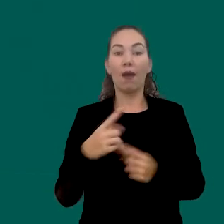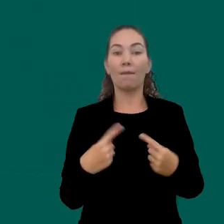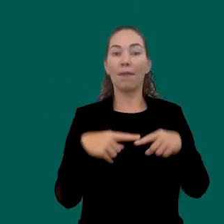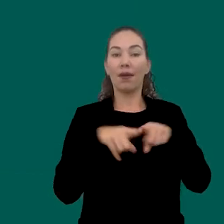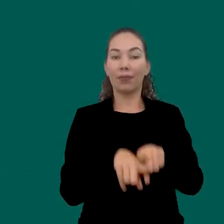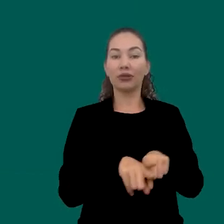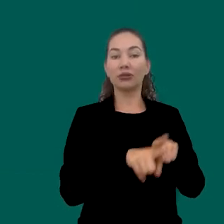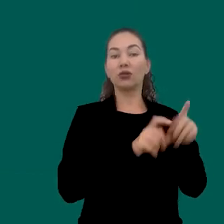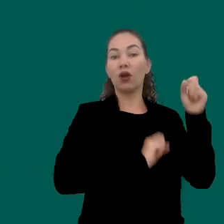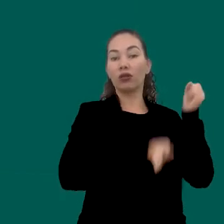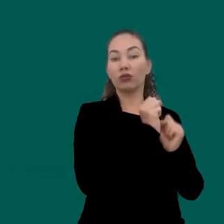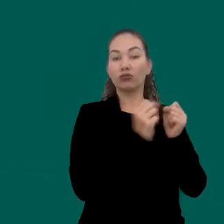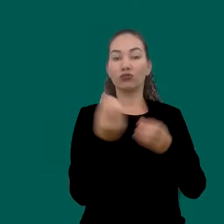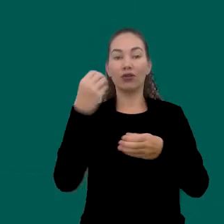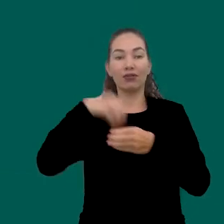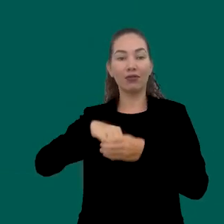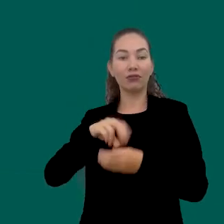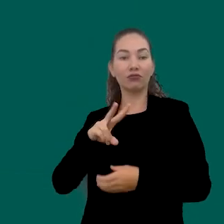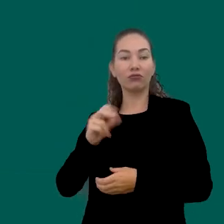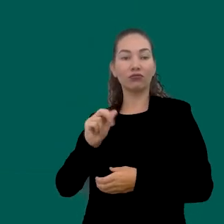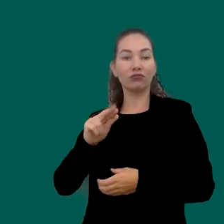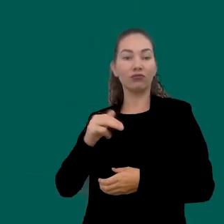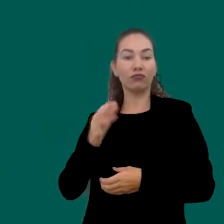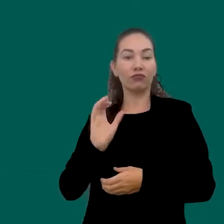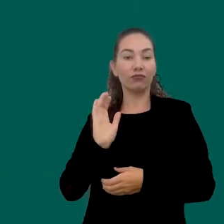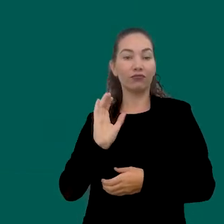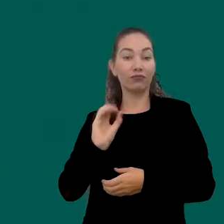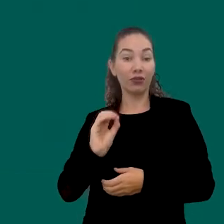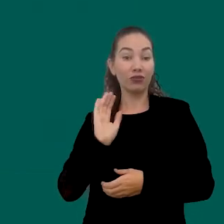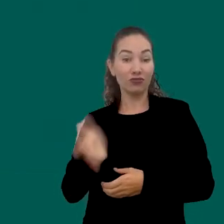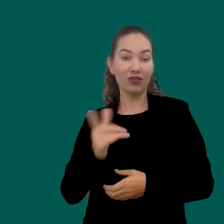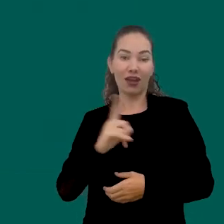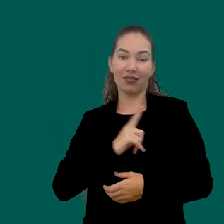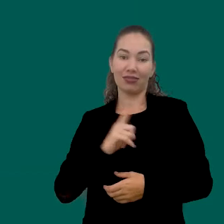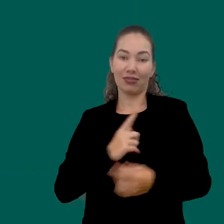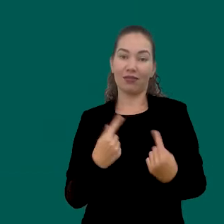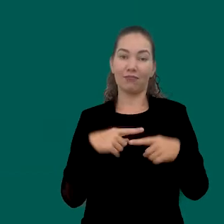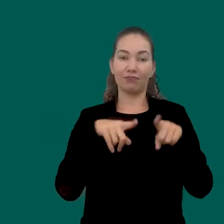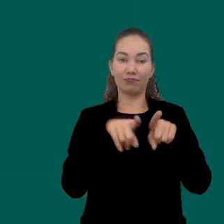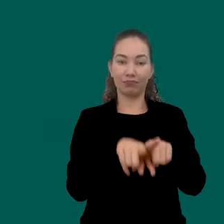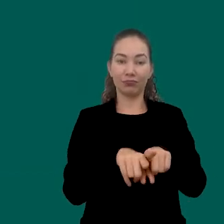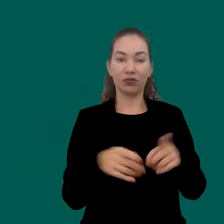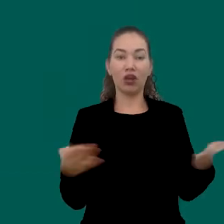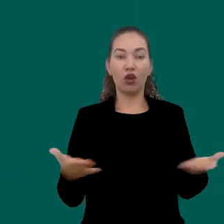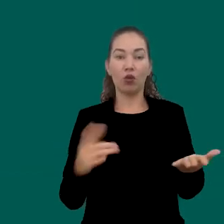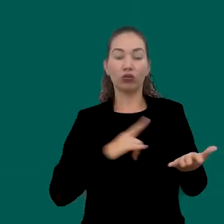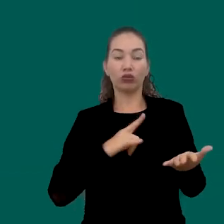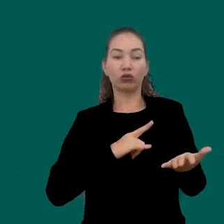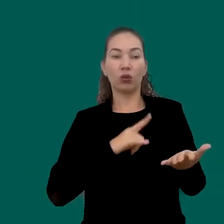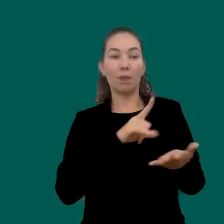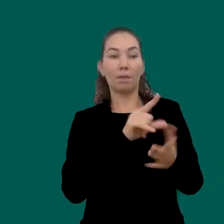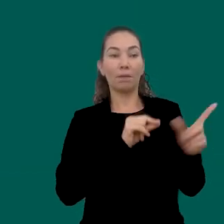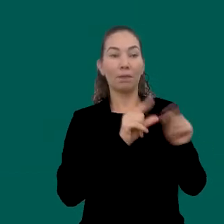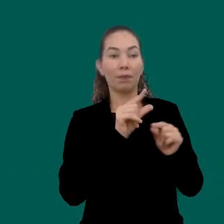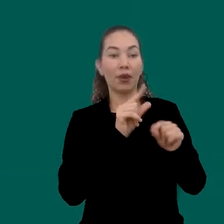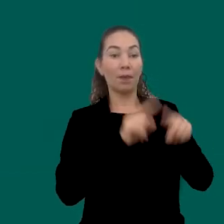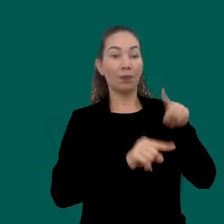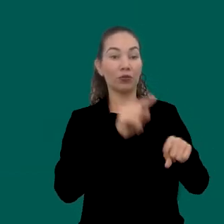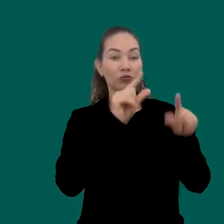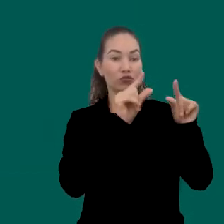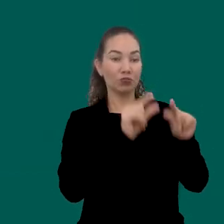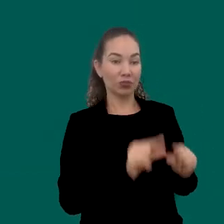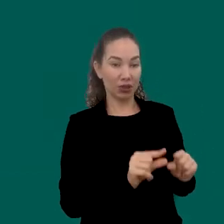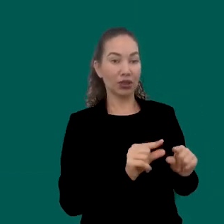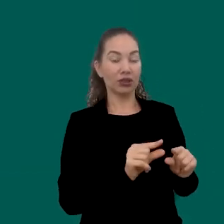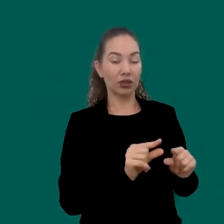grandes marcas, já está ocorrendo. Né? Aí, daqui a pouco ele encontra um meio, um caminho de pegar os produtos menores,